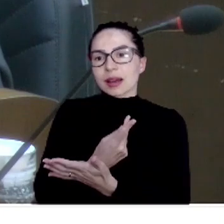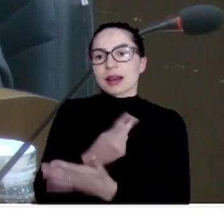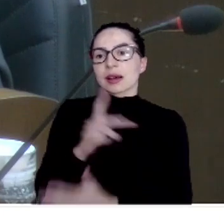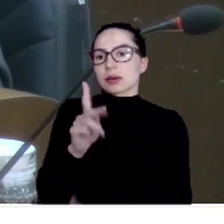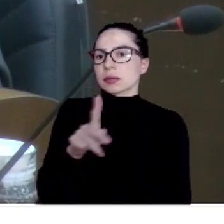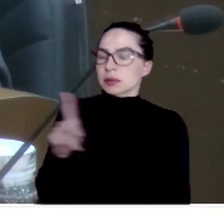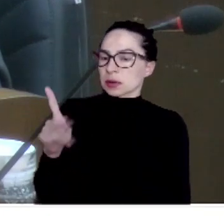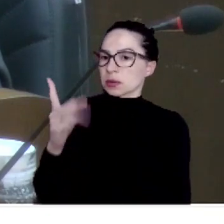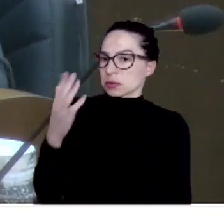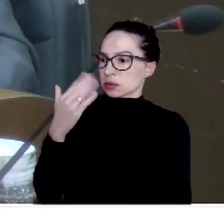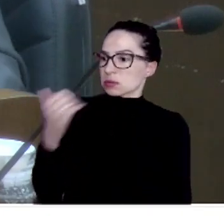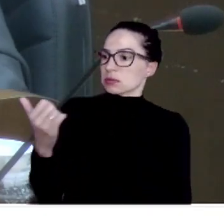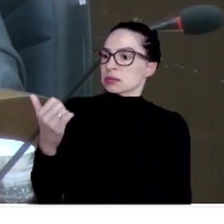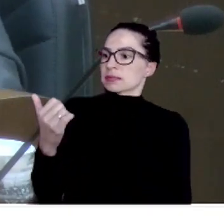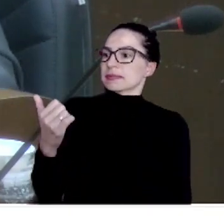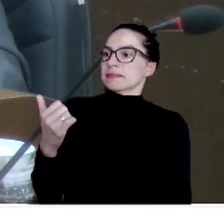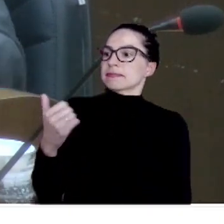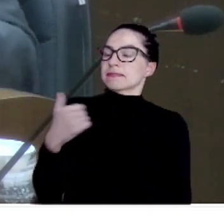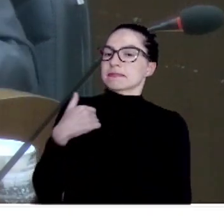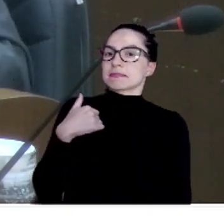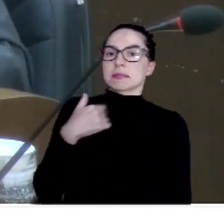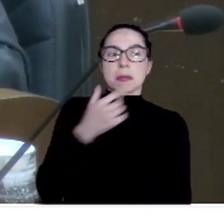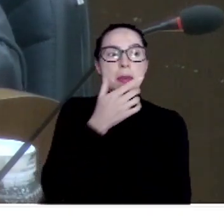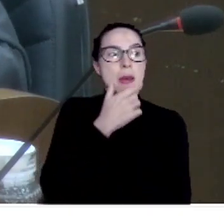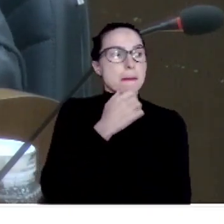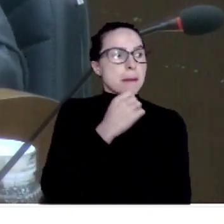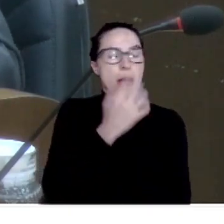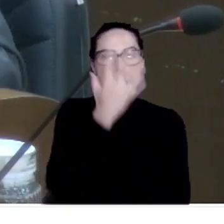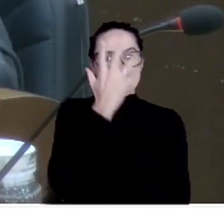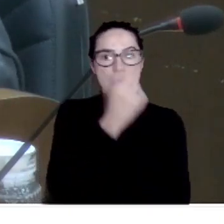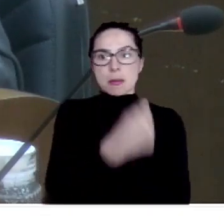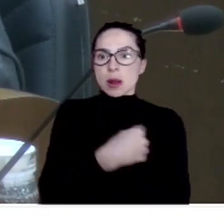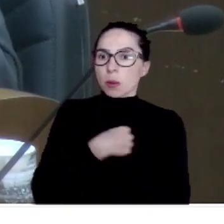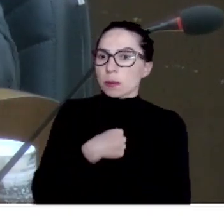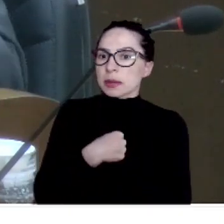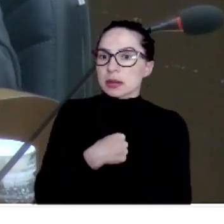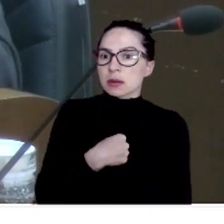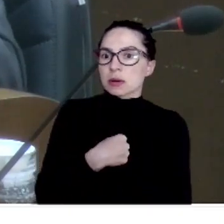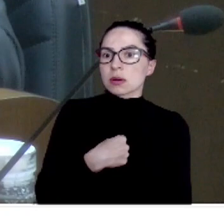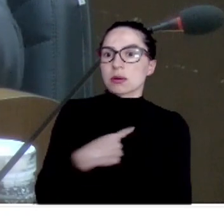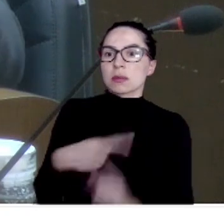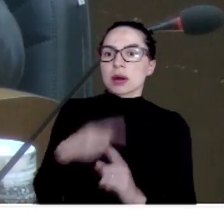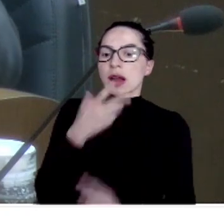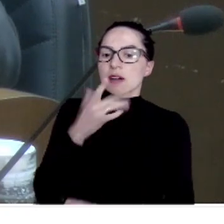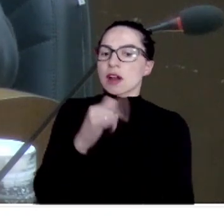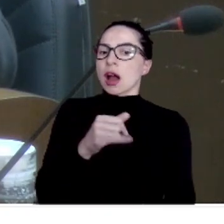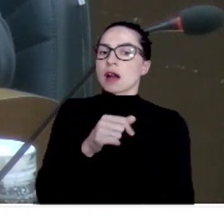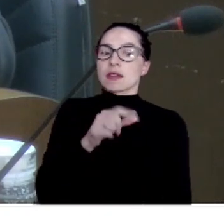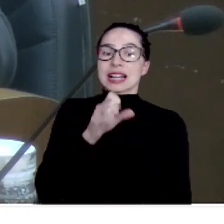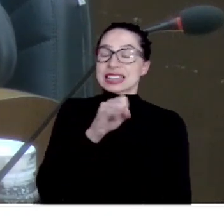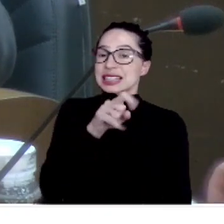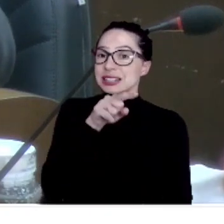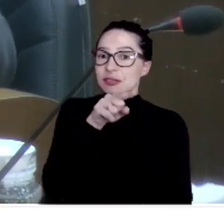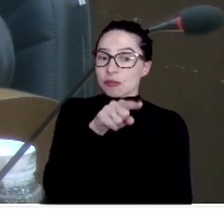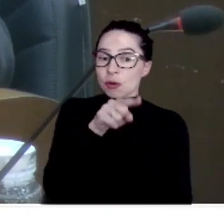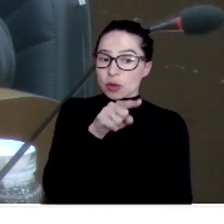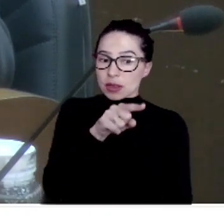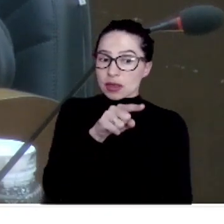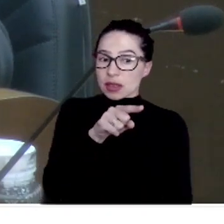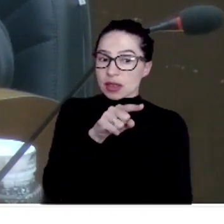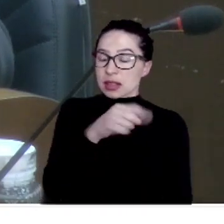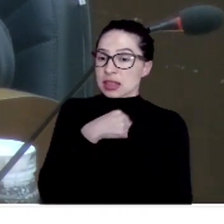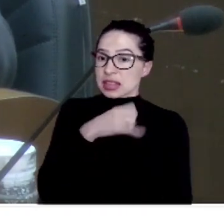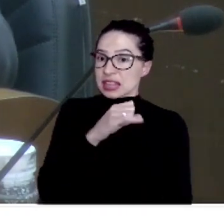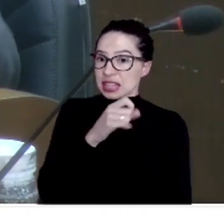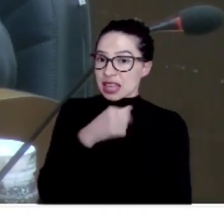chamava atenção, meu pai ficava bravo, era comigo, porque ele falava, se eu estivesse lá e fosse